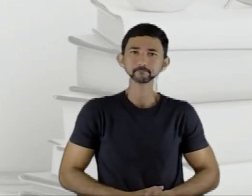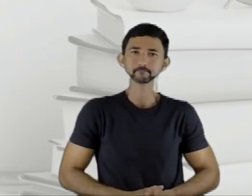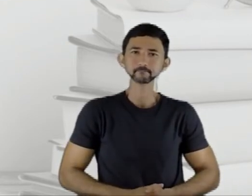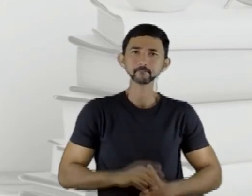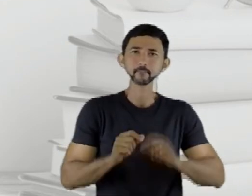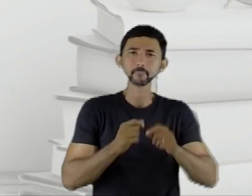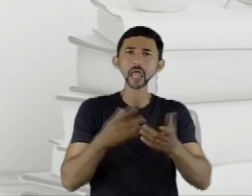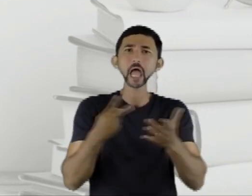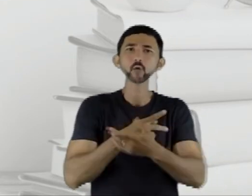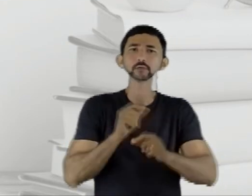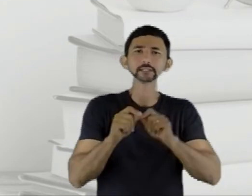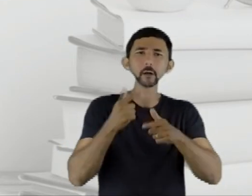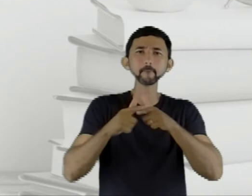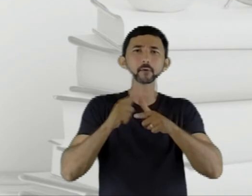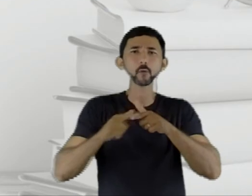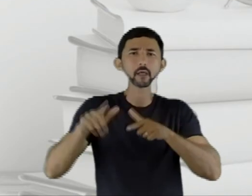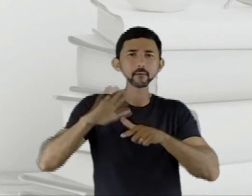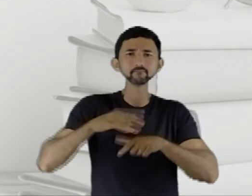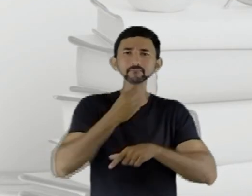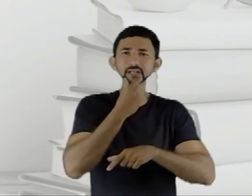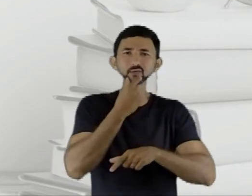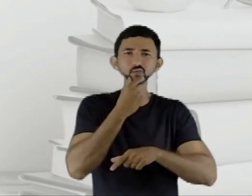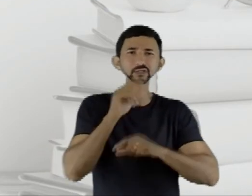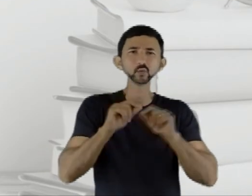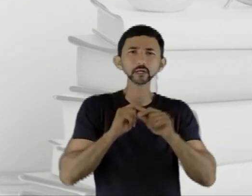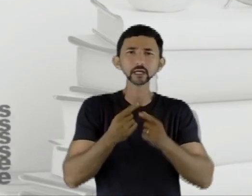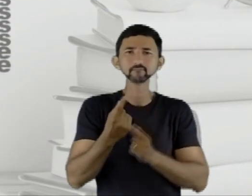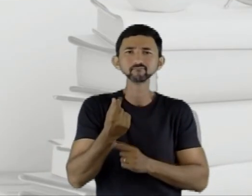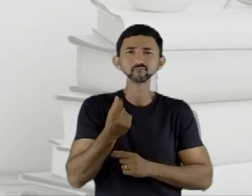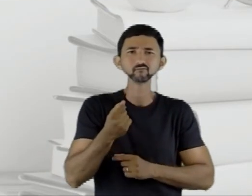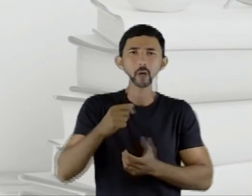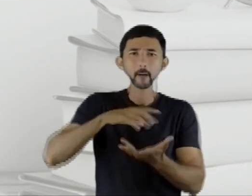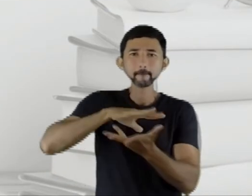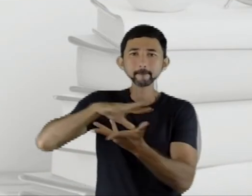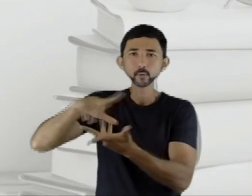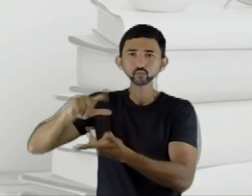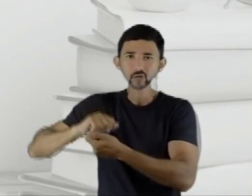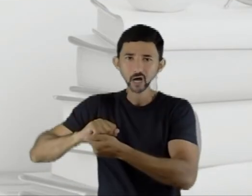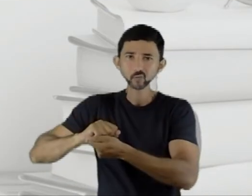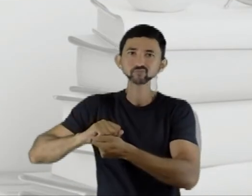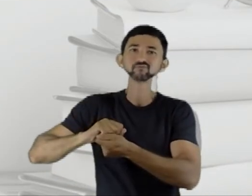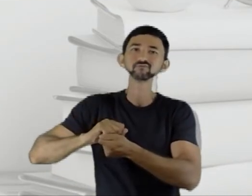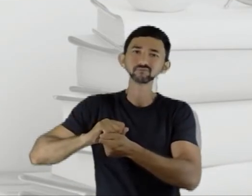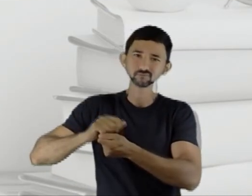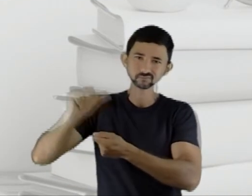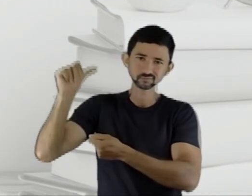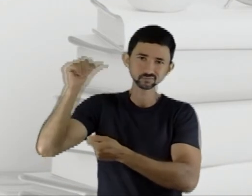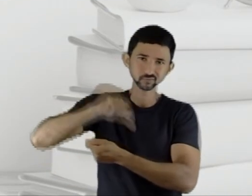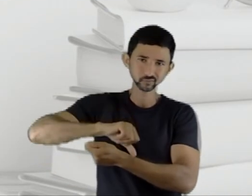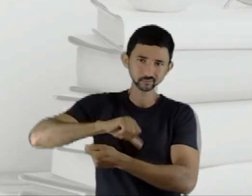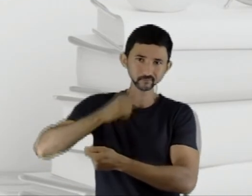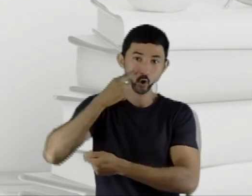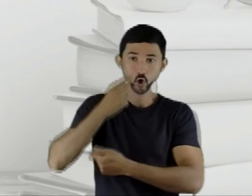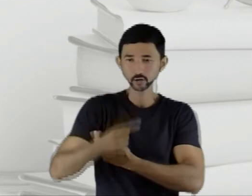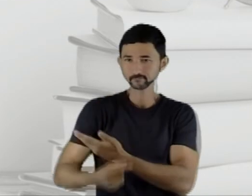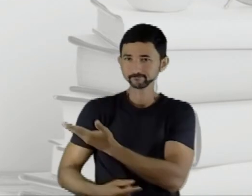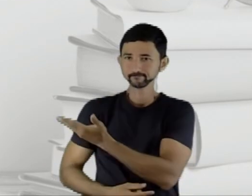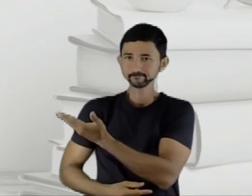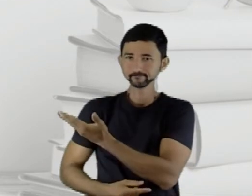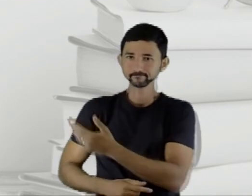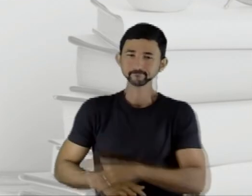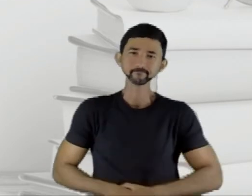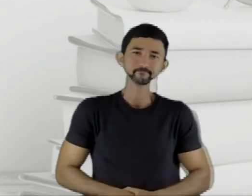houve, né, essa crise lá nos Estados Unidos? A economia mundial toda foi junto, tá? A